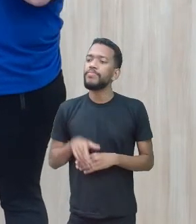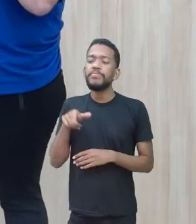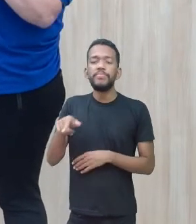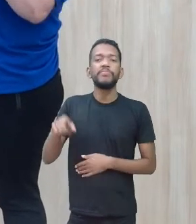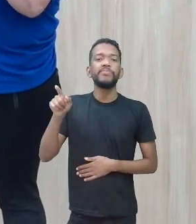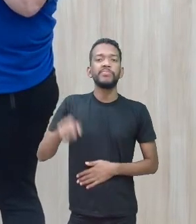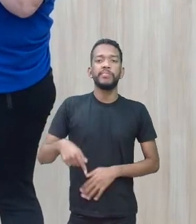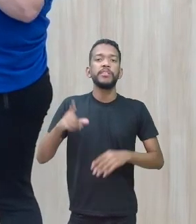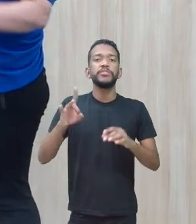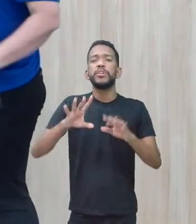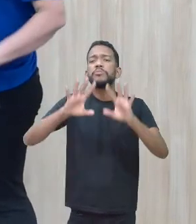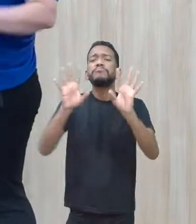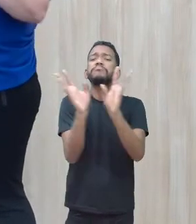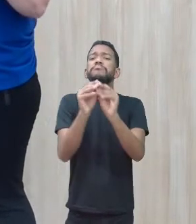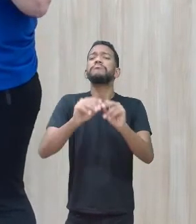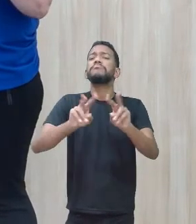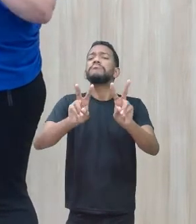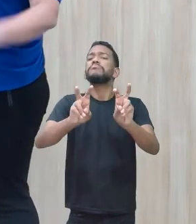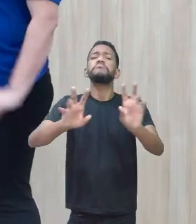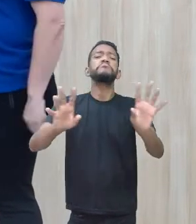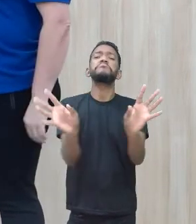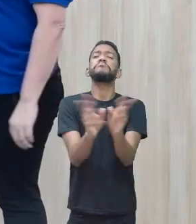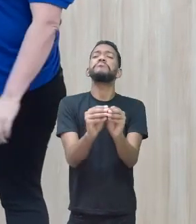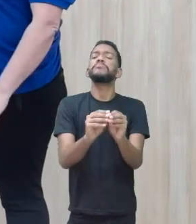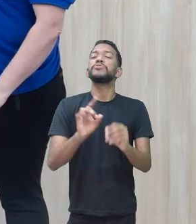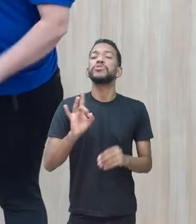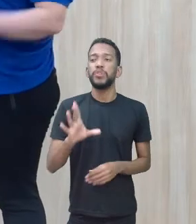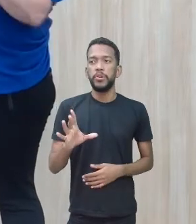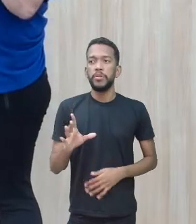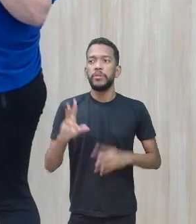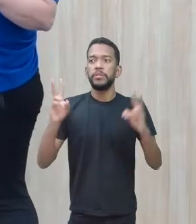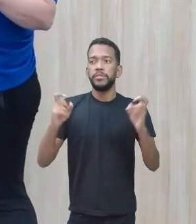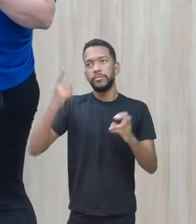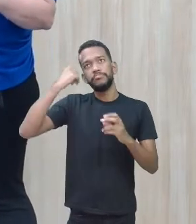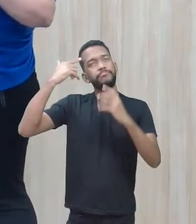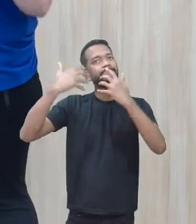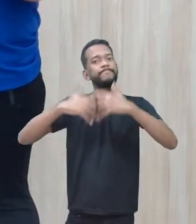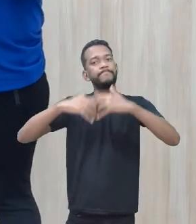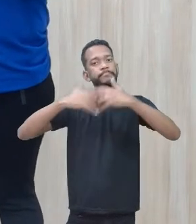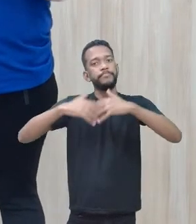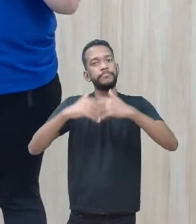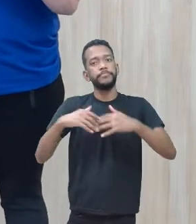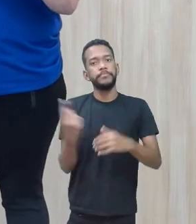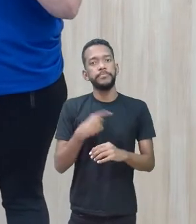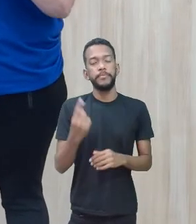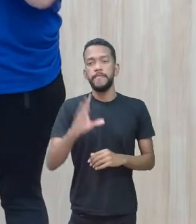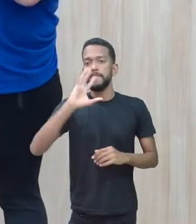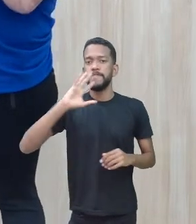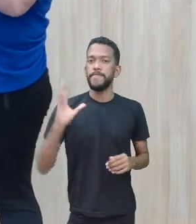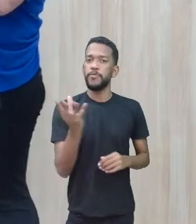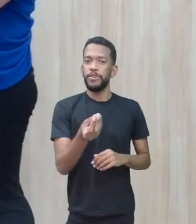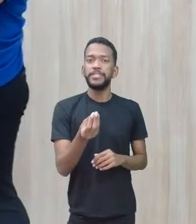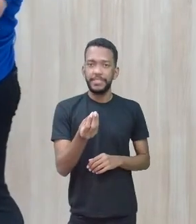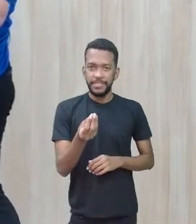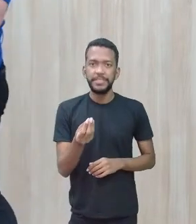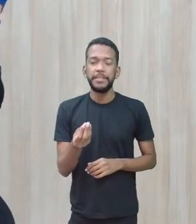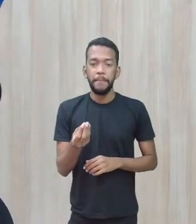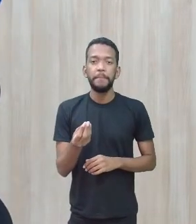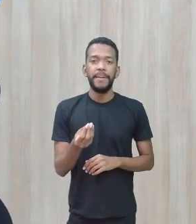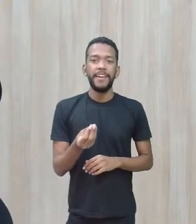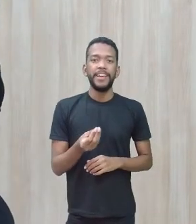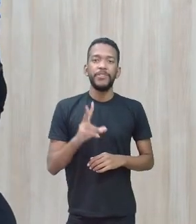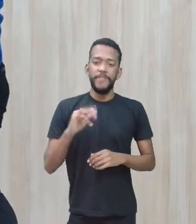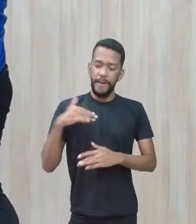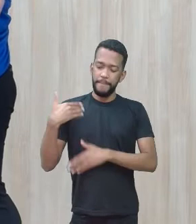um pouquinho para despertar o nosso raciocínio para o conhecimento que está sendo